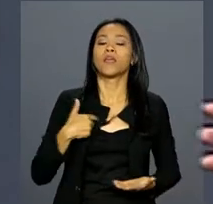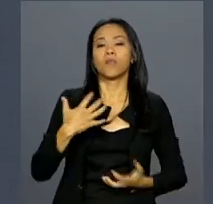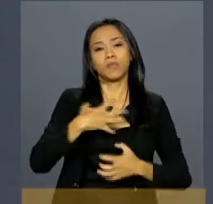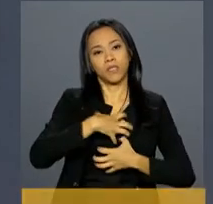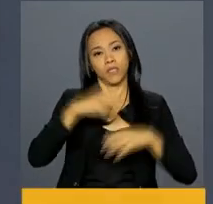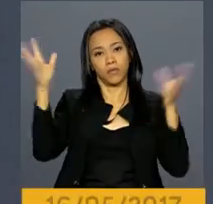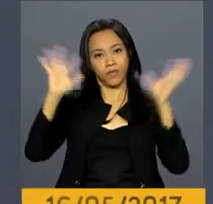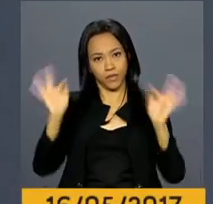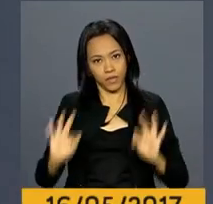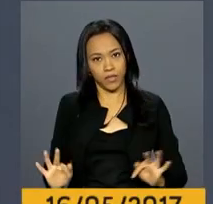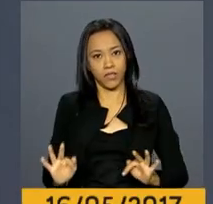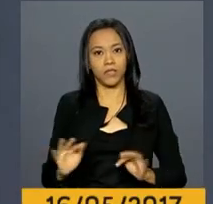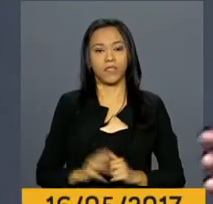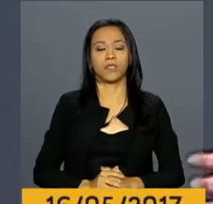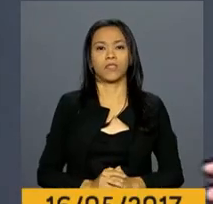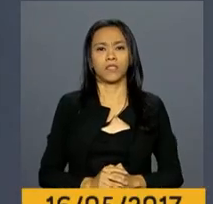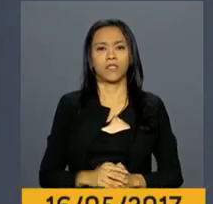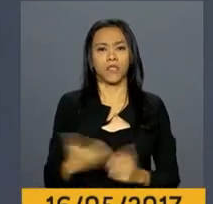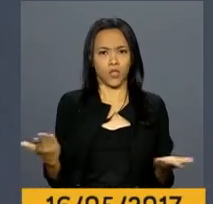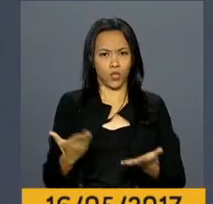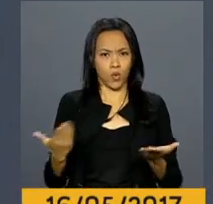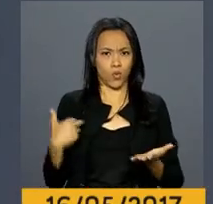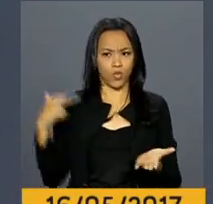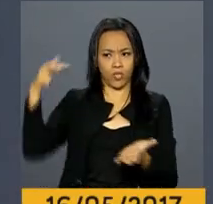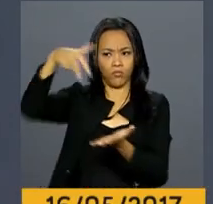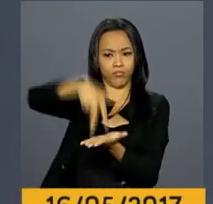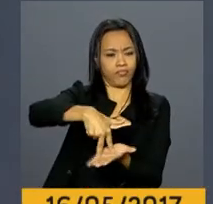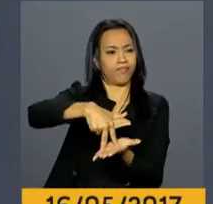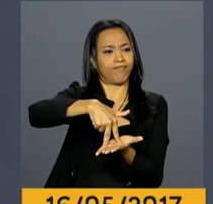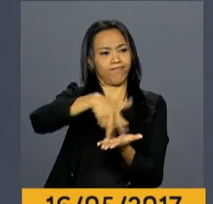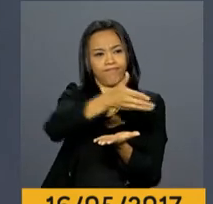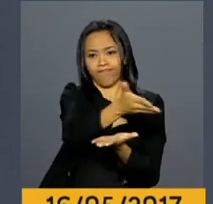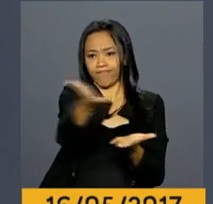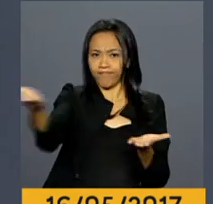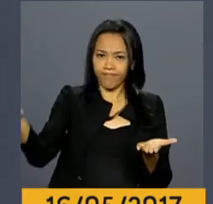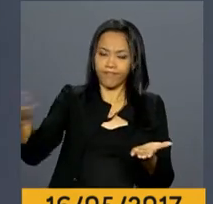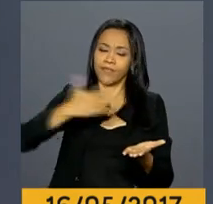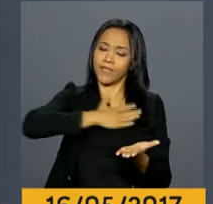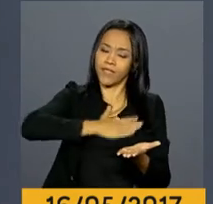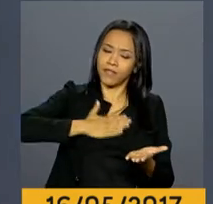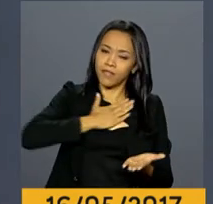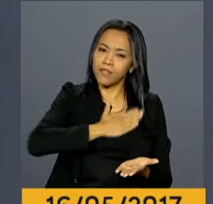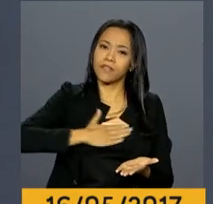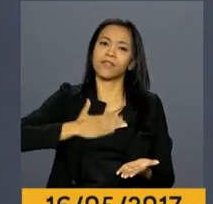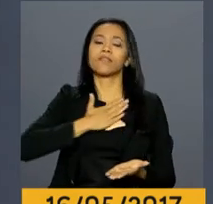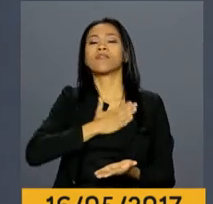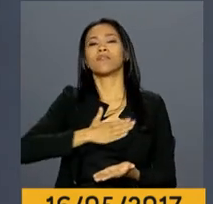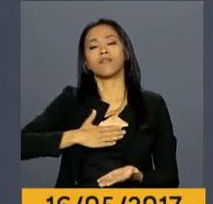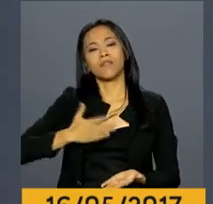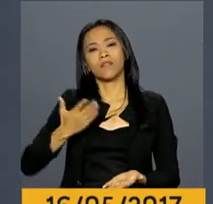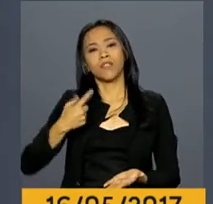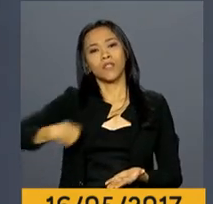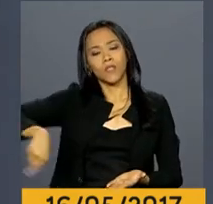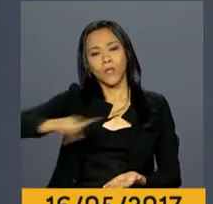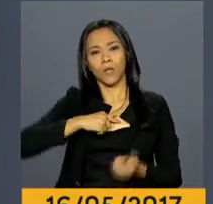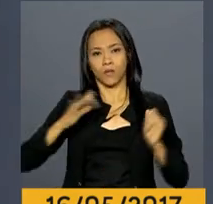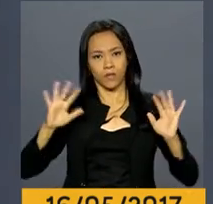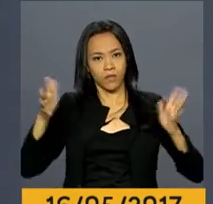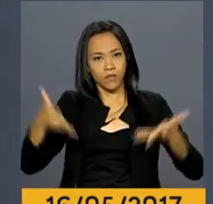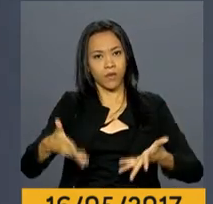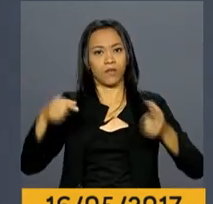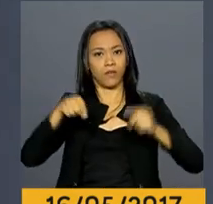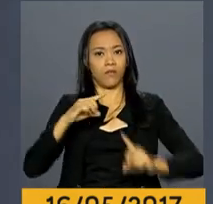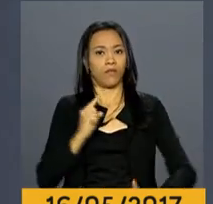feliz de estar aqui hoje. É com uma satisfação imensa que nós participamos desse